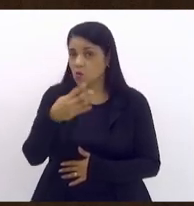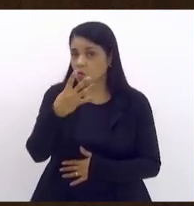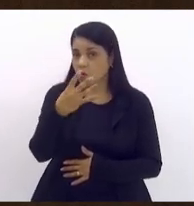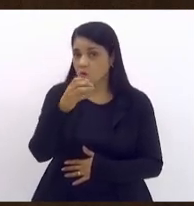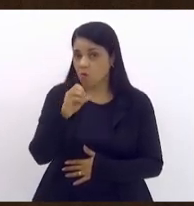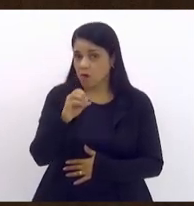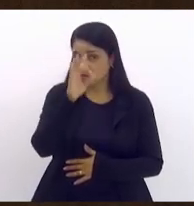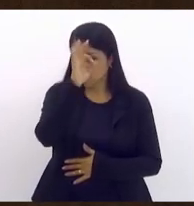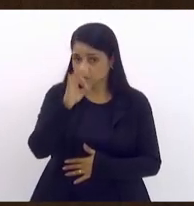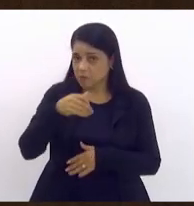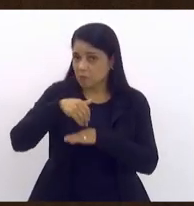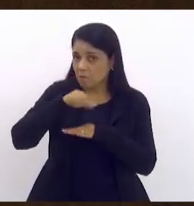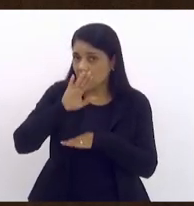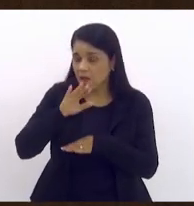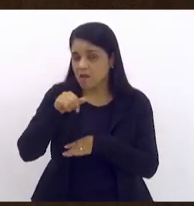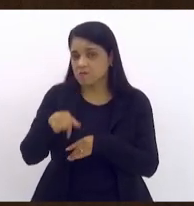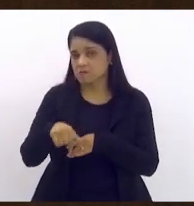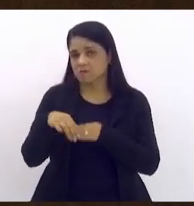dessa cidade,